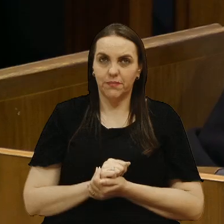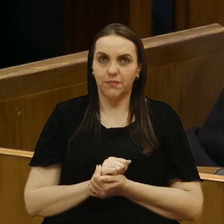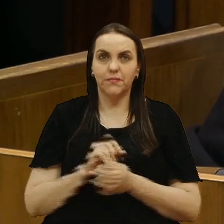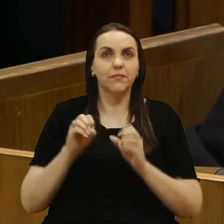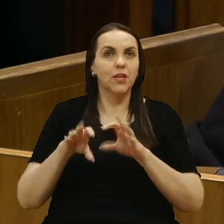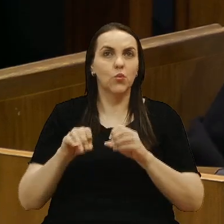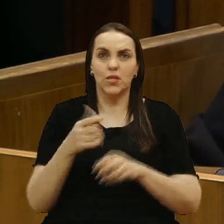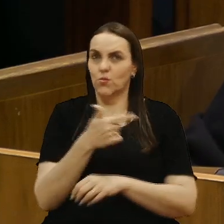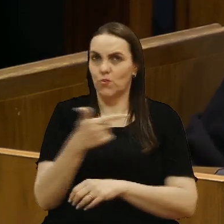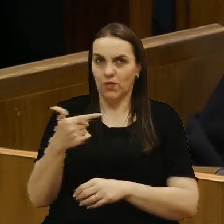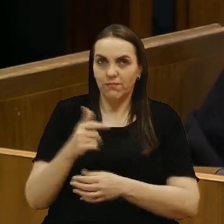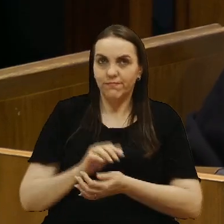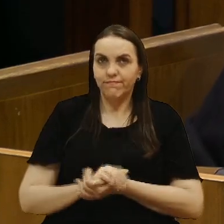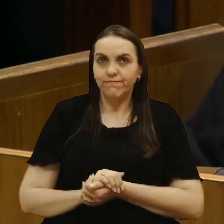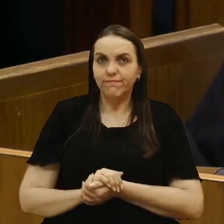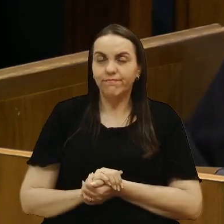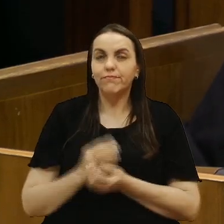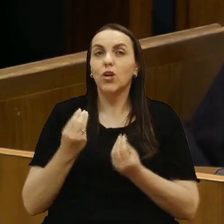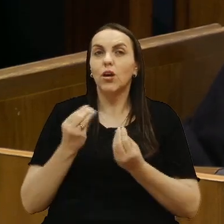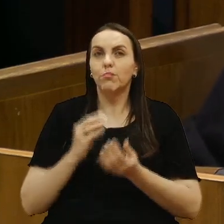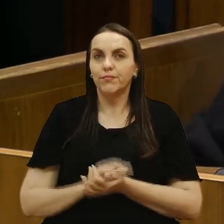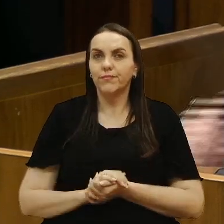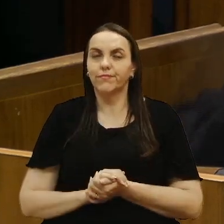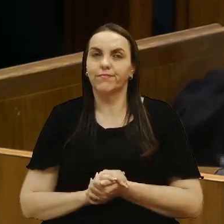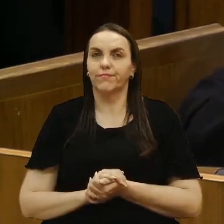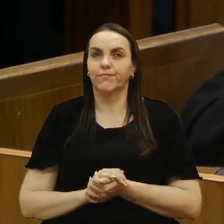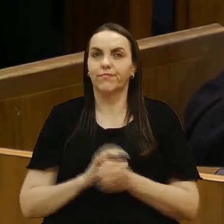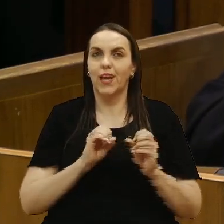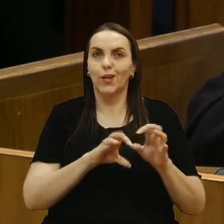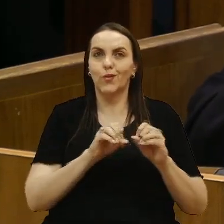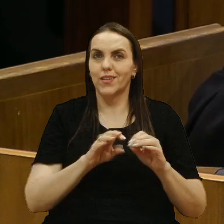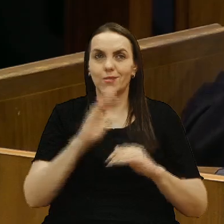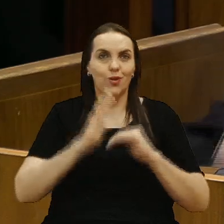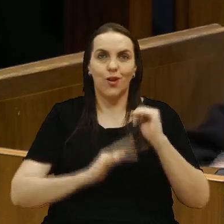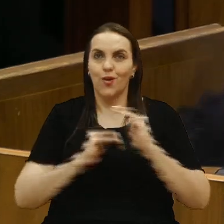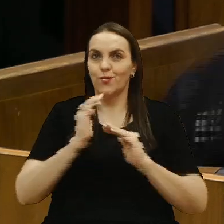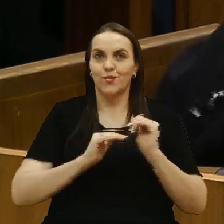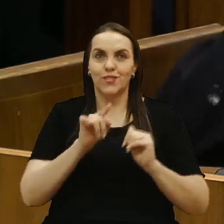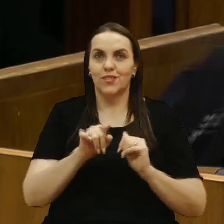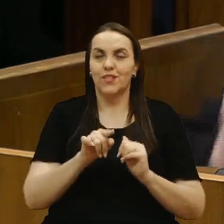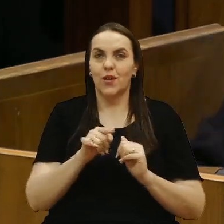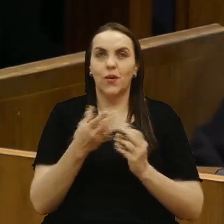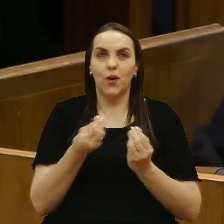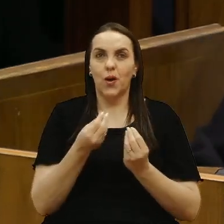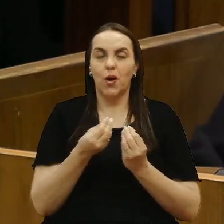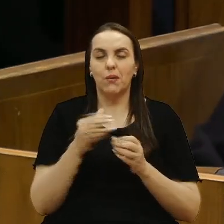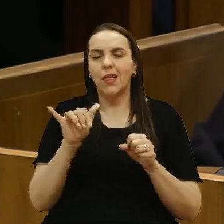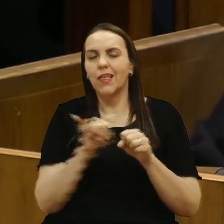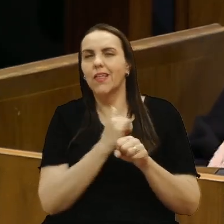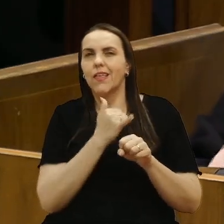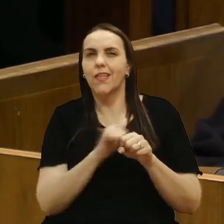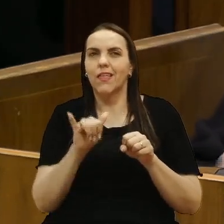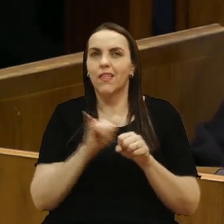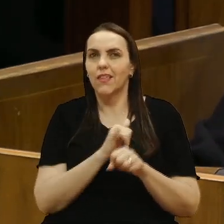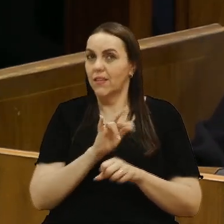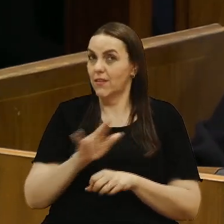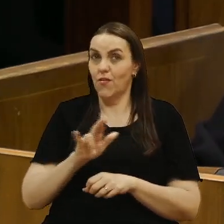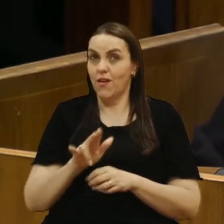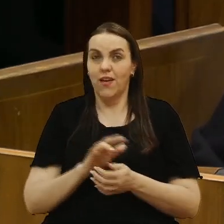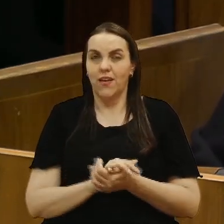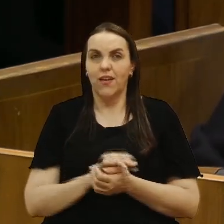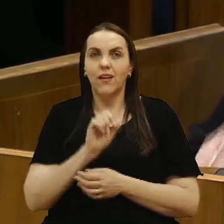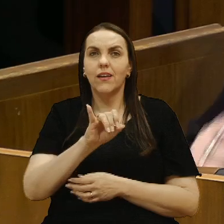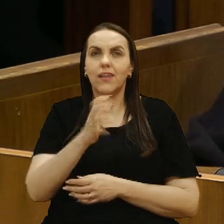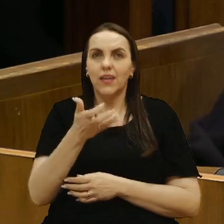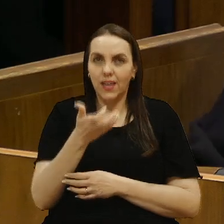educação? A educação não se constrói com improvisos. Se queremos